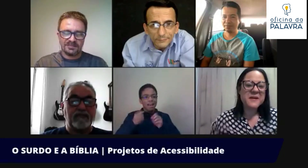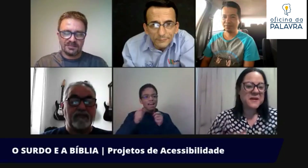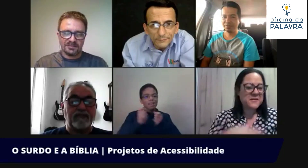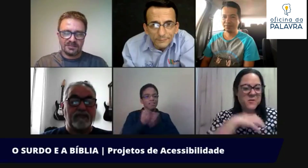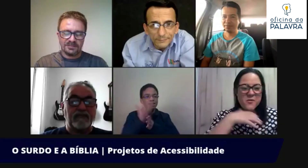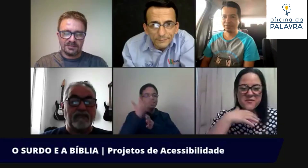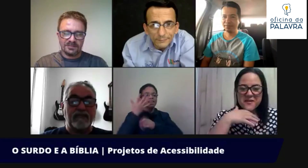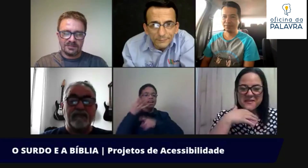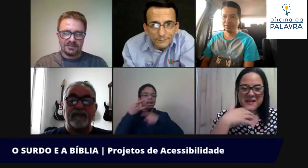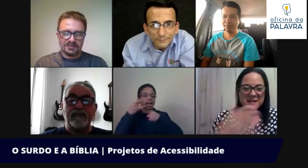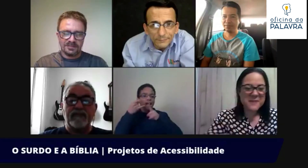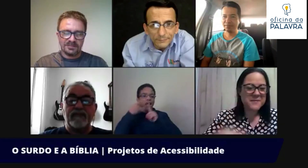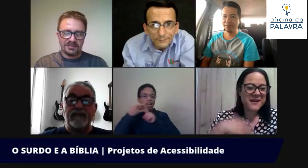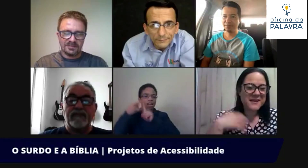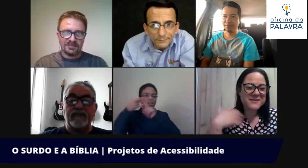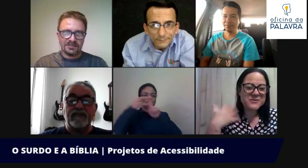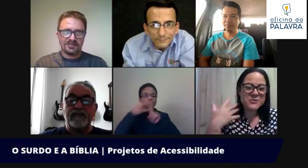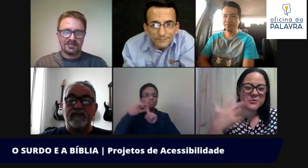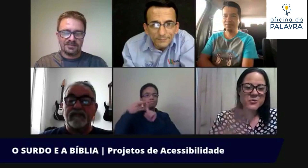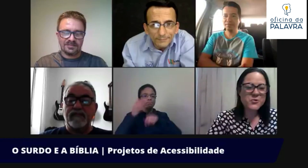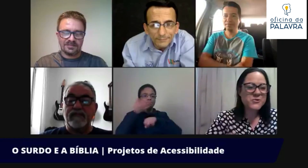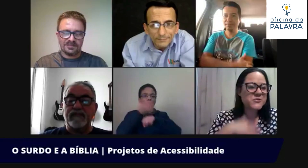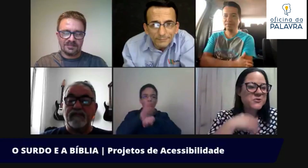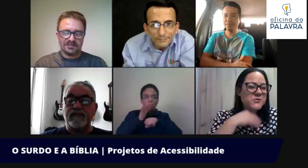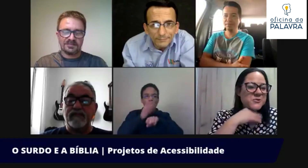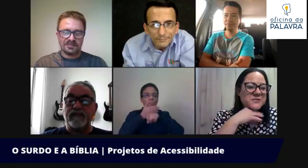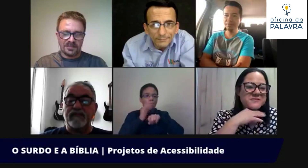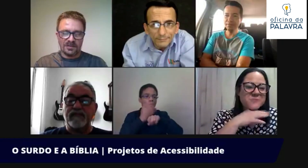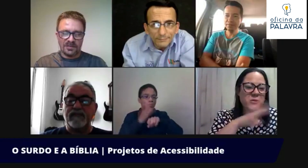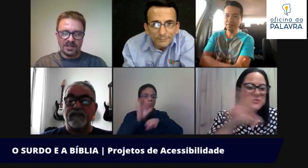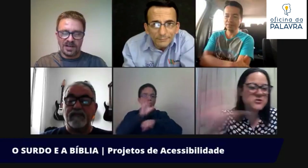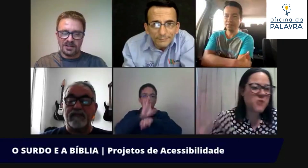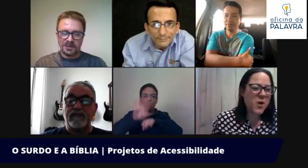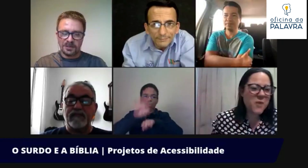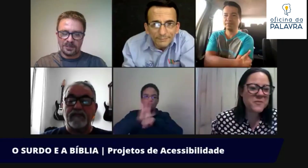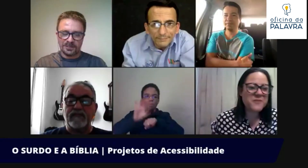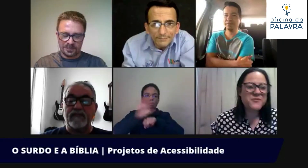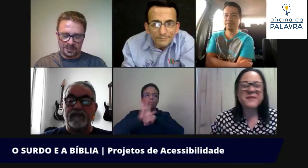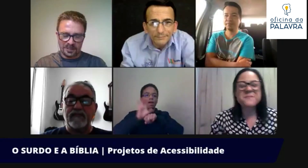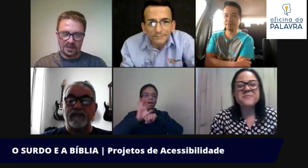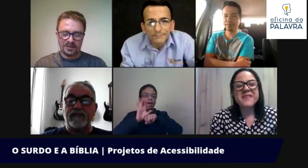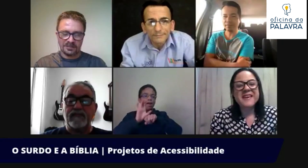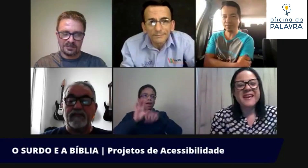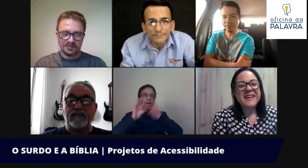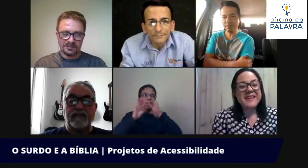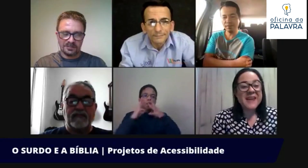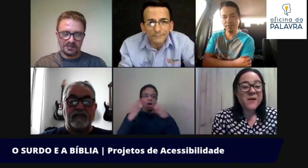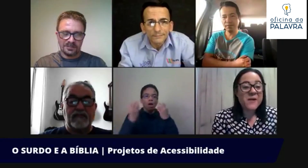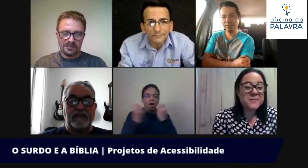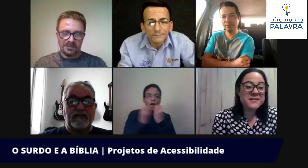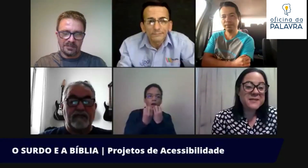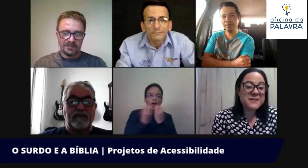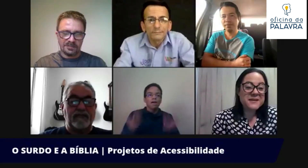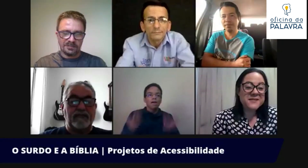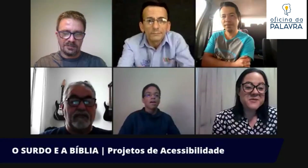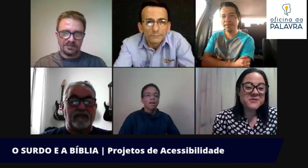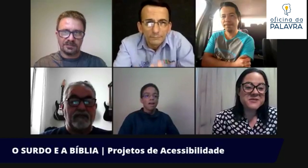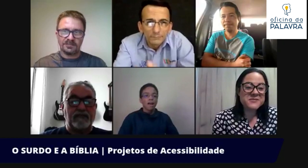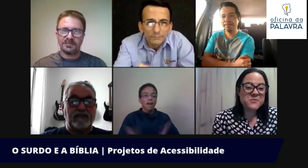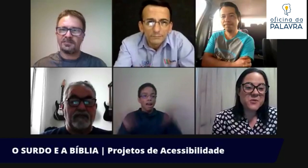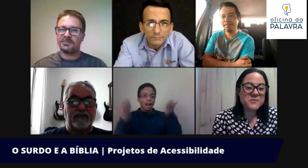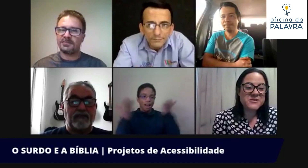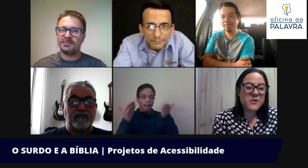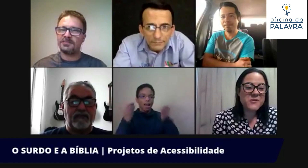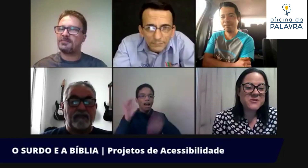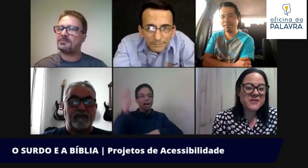aí, promover treinamento, curso, workshop, enfim. E agora a pandemia